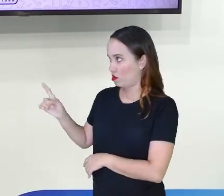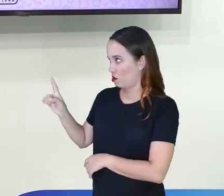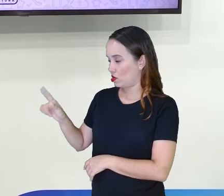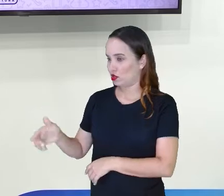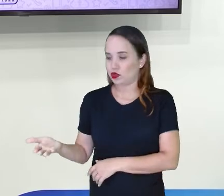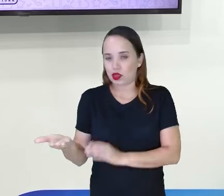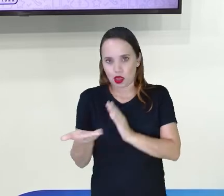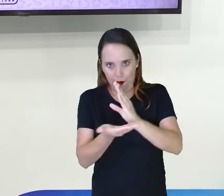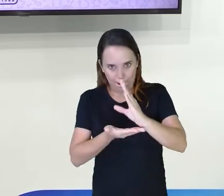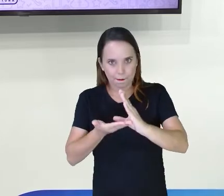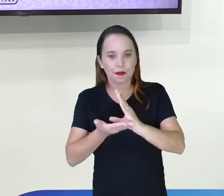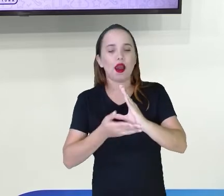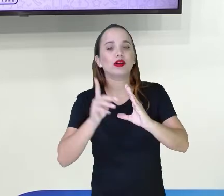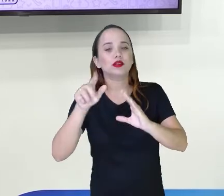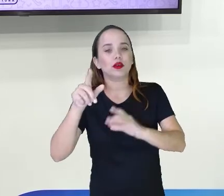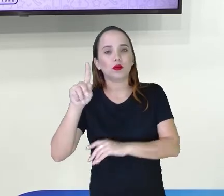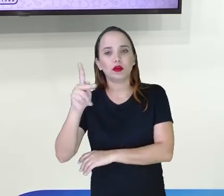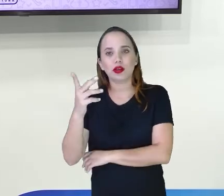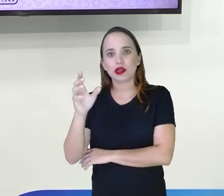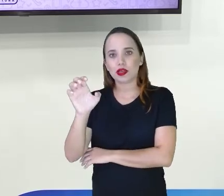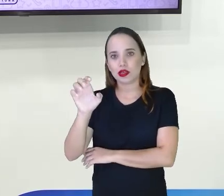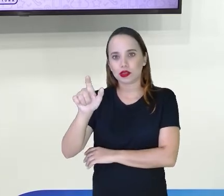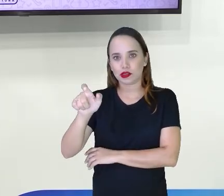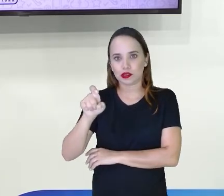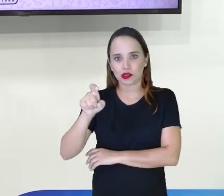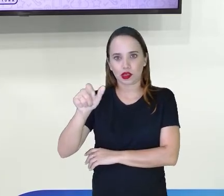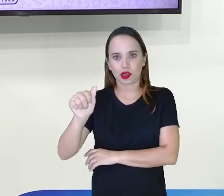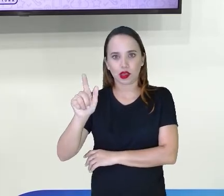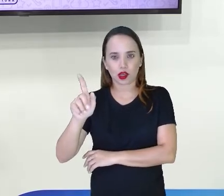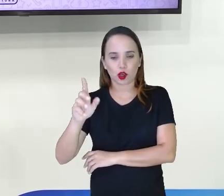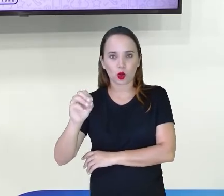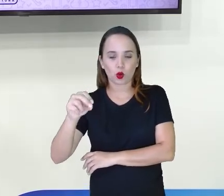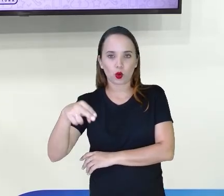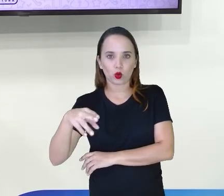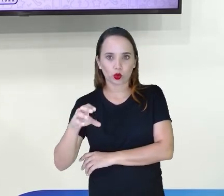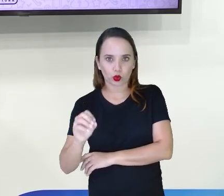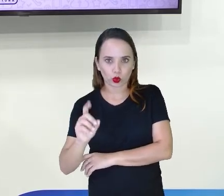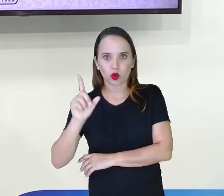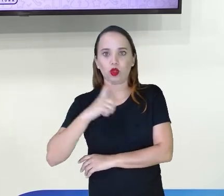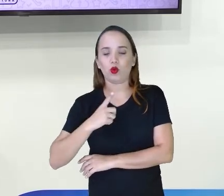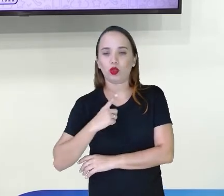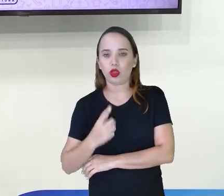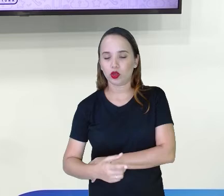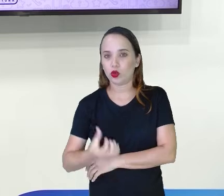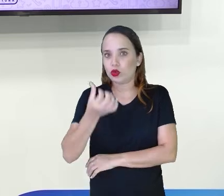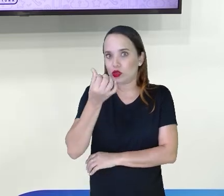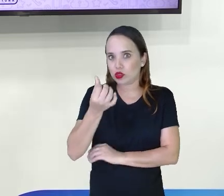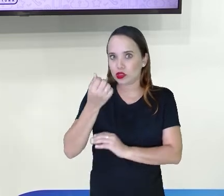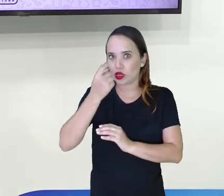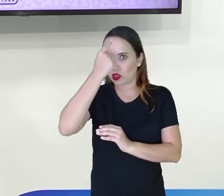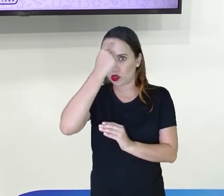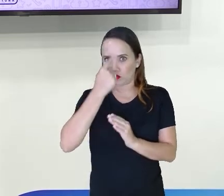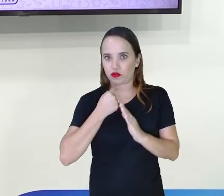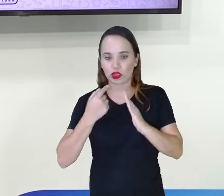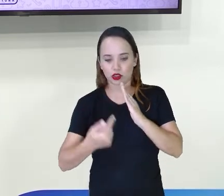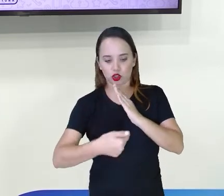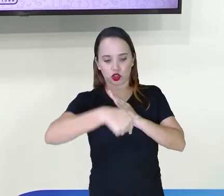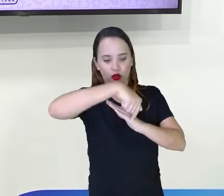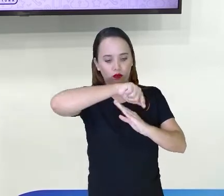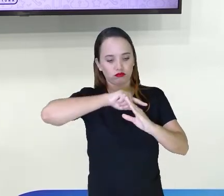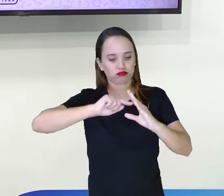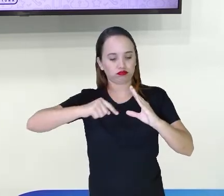base, claro, é um hexágono. Eu vou ter 6 faces laterais, 6